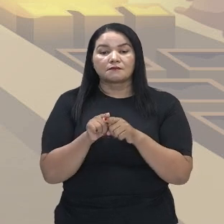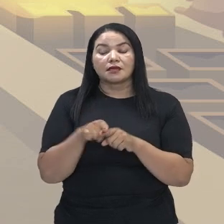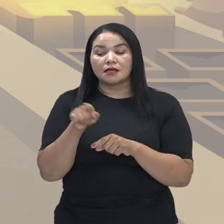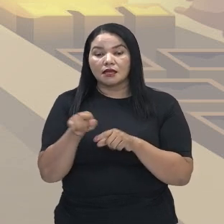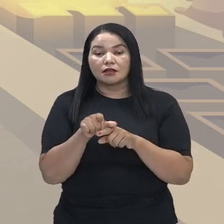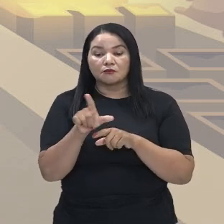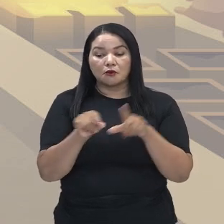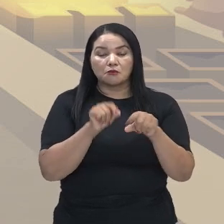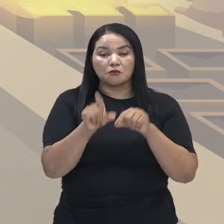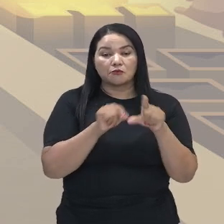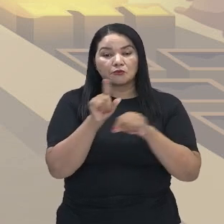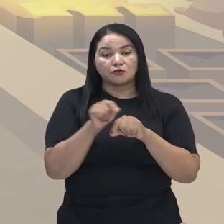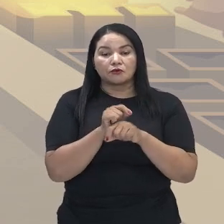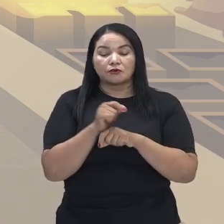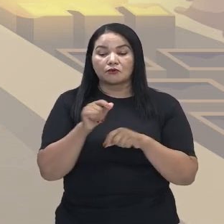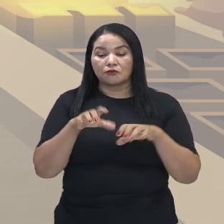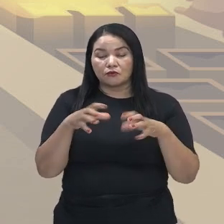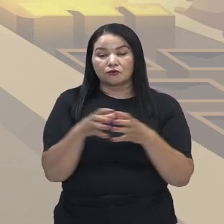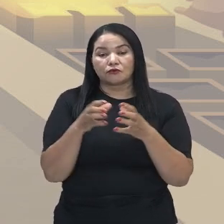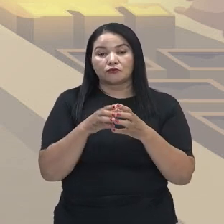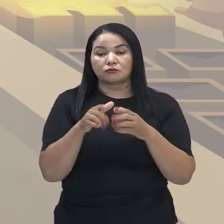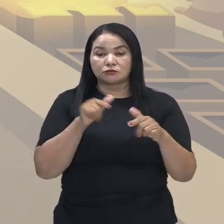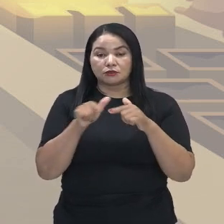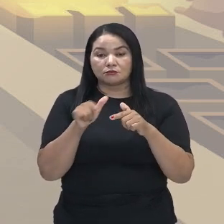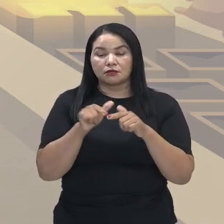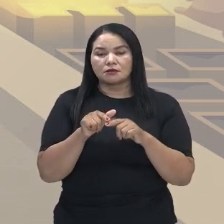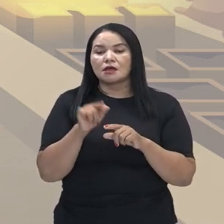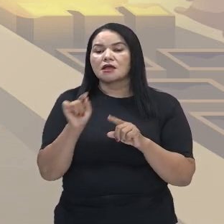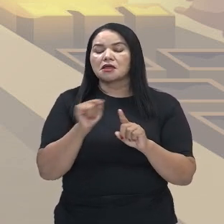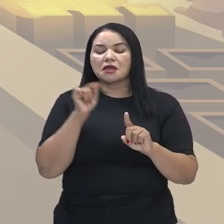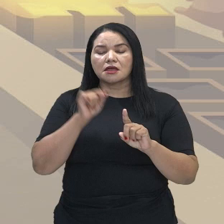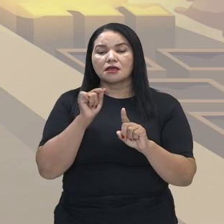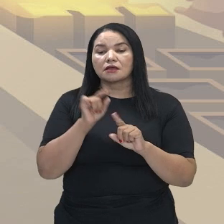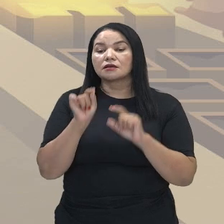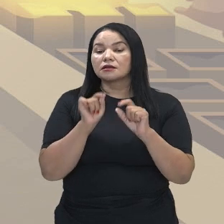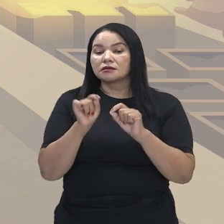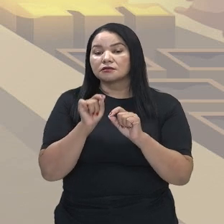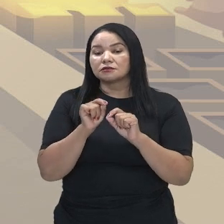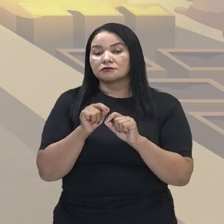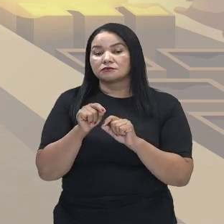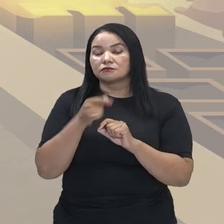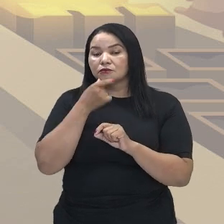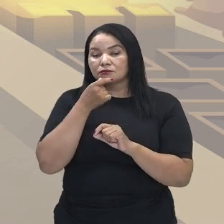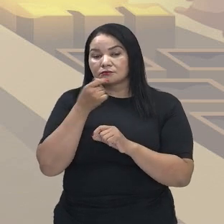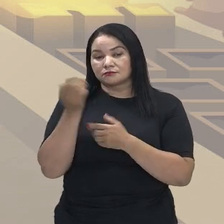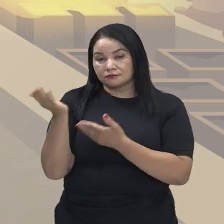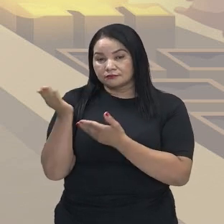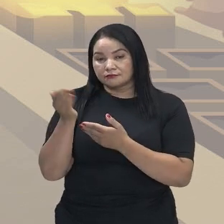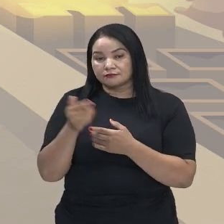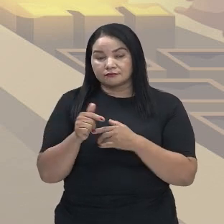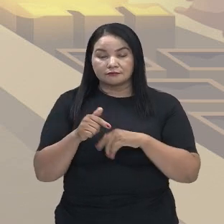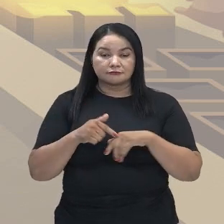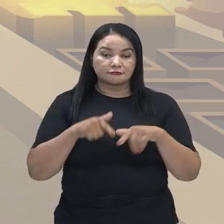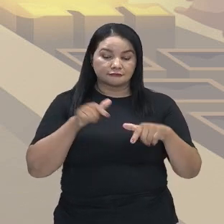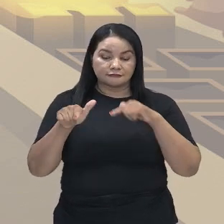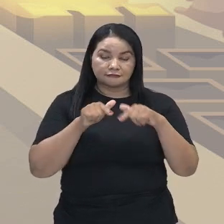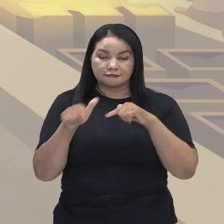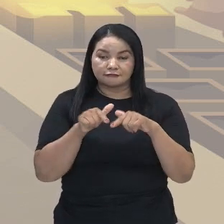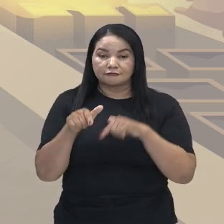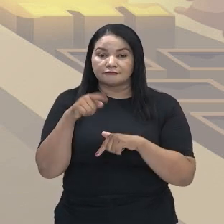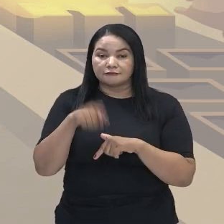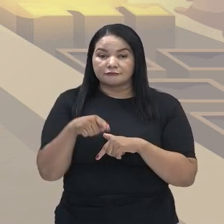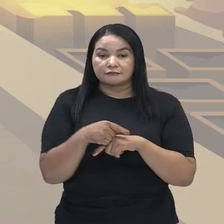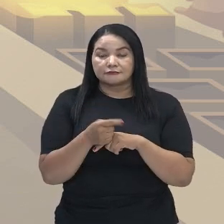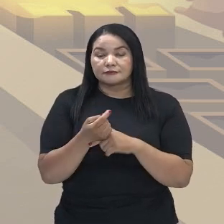do proletariado. Proletariado, esse que está aqui é o trabalhador, é o operário, é aquele que